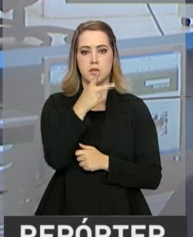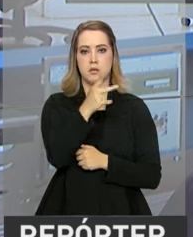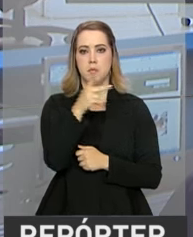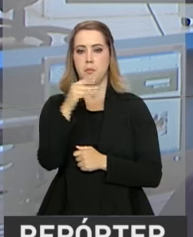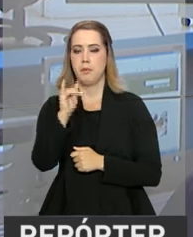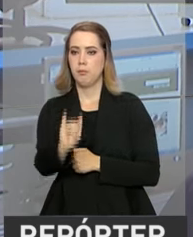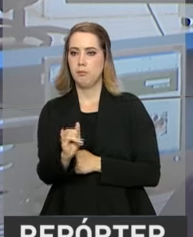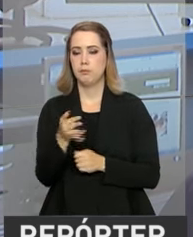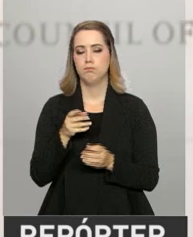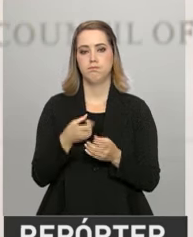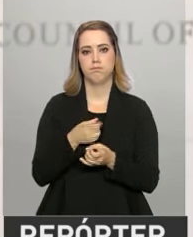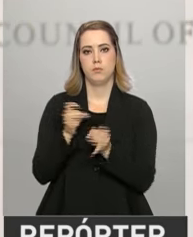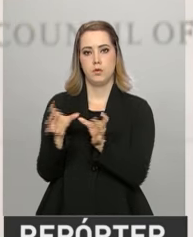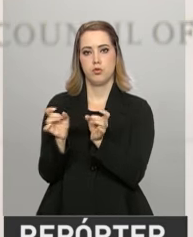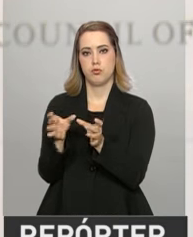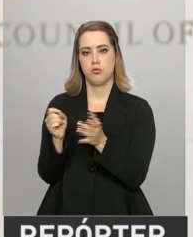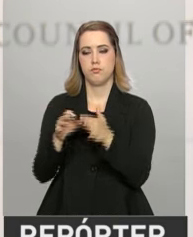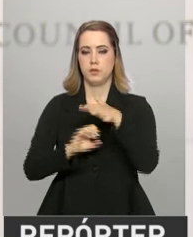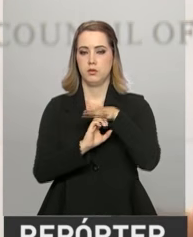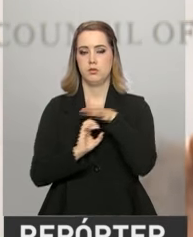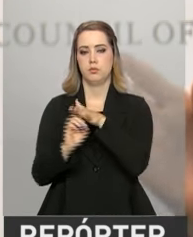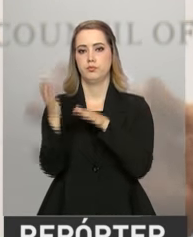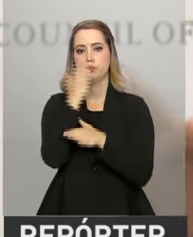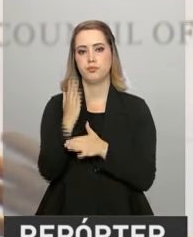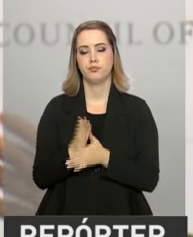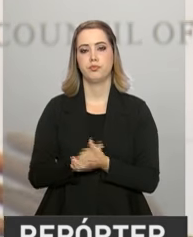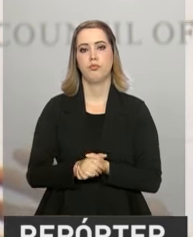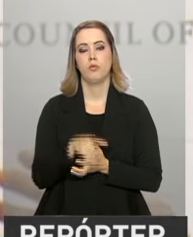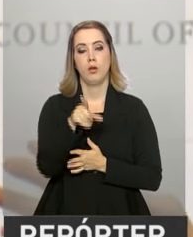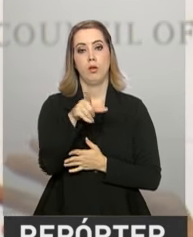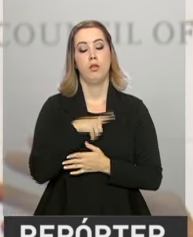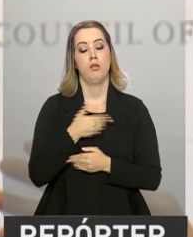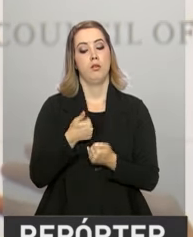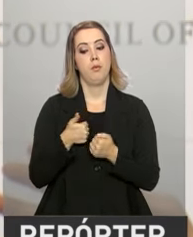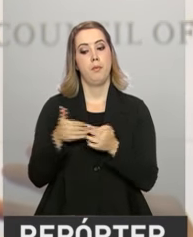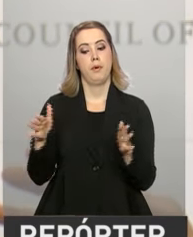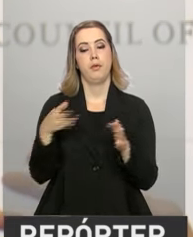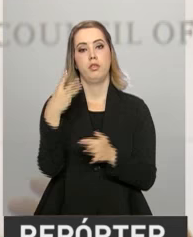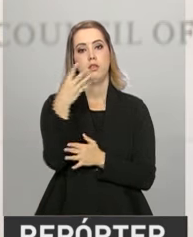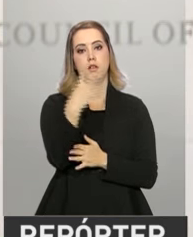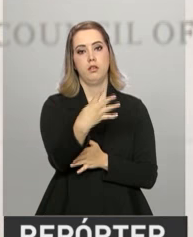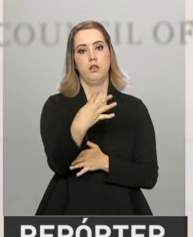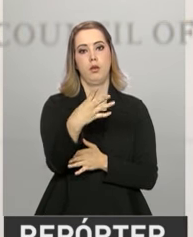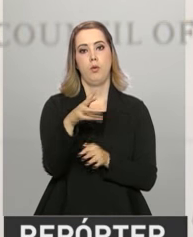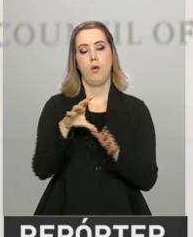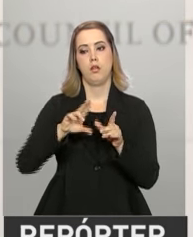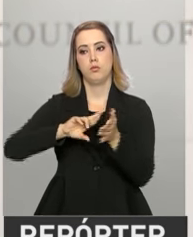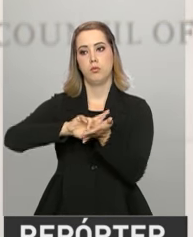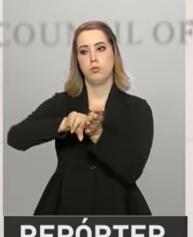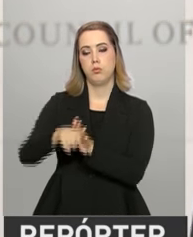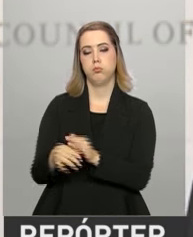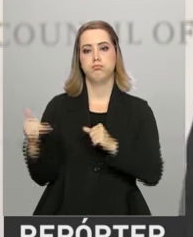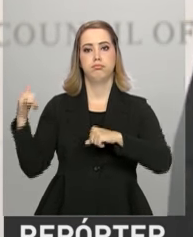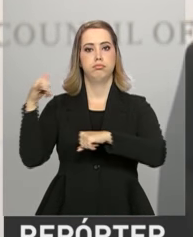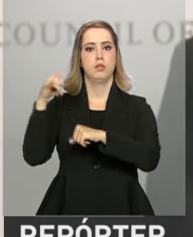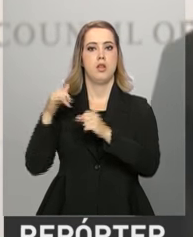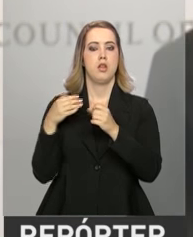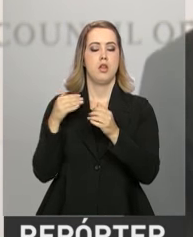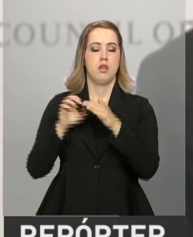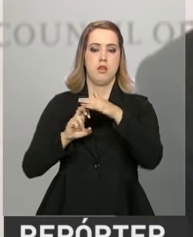infraestrutura. Nós estamos abrindo 34 oportunidades de concessões na área de portos,